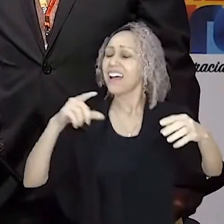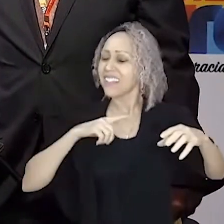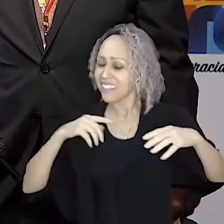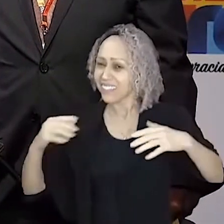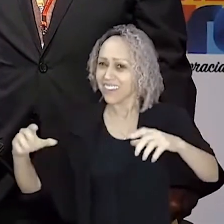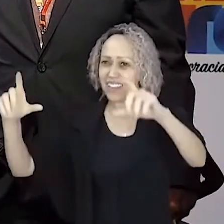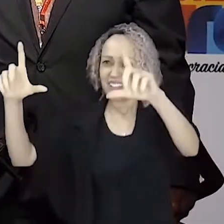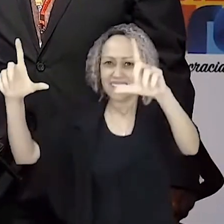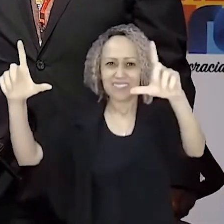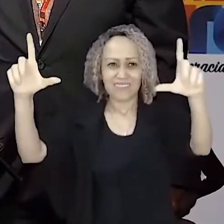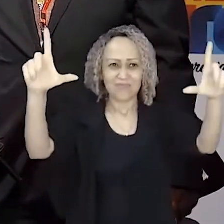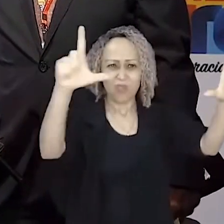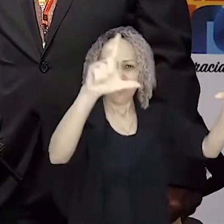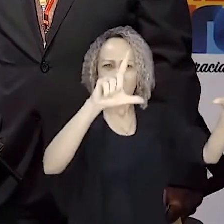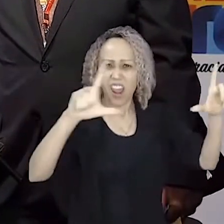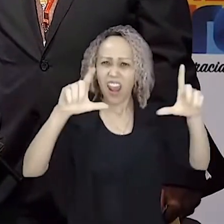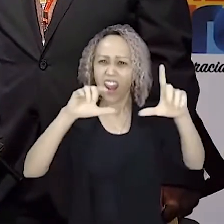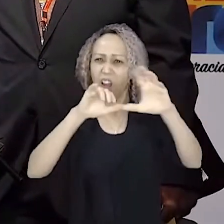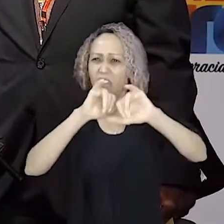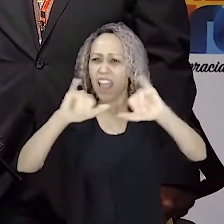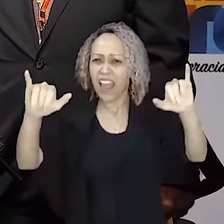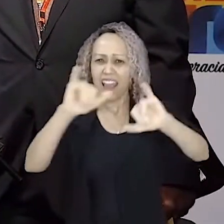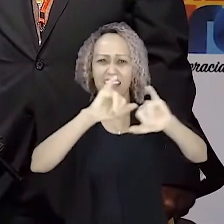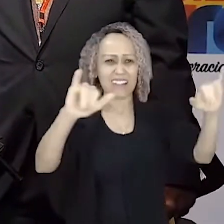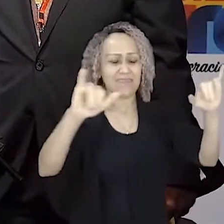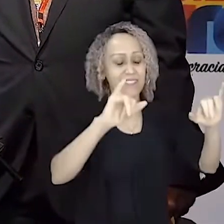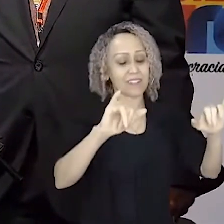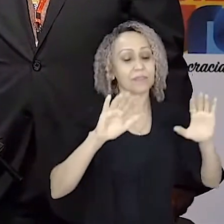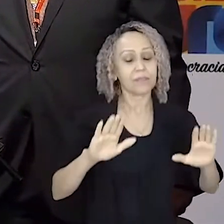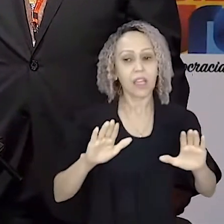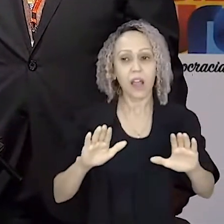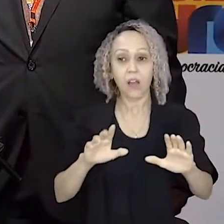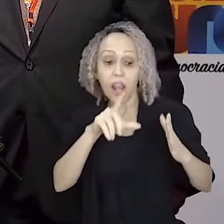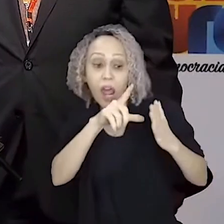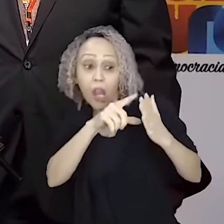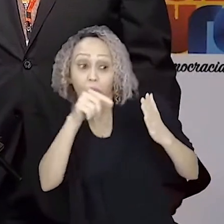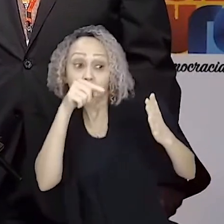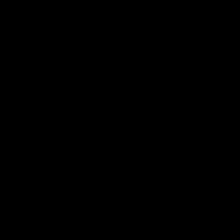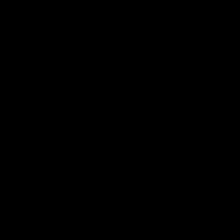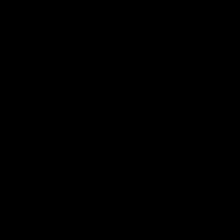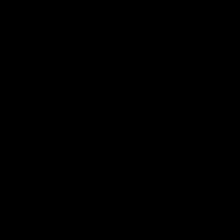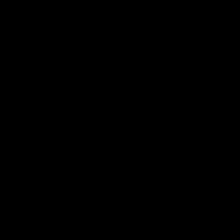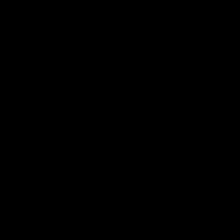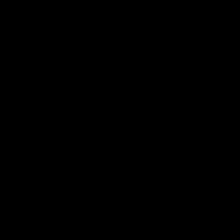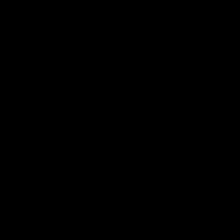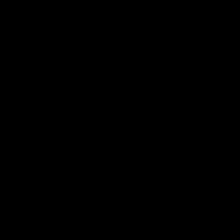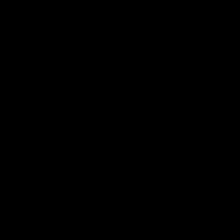espera terminar aí por volta de 18h30 no Planalto, para dar sequência no Itamaraty.